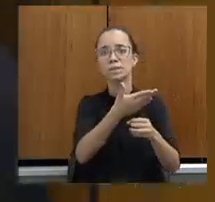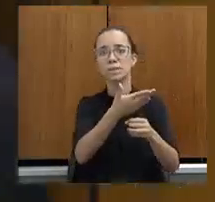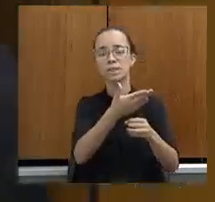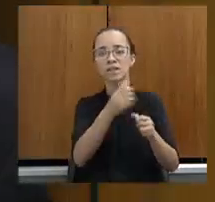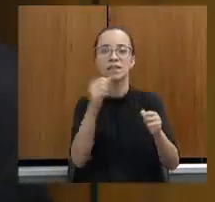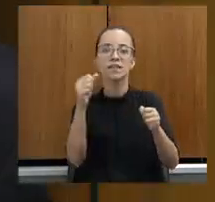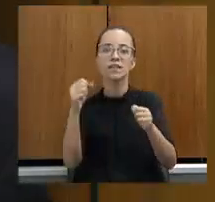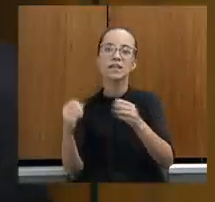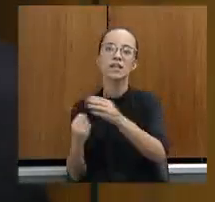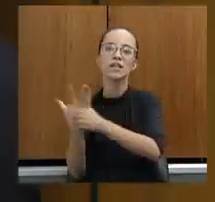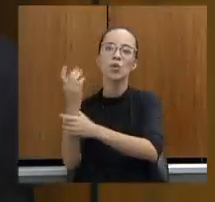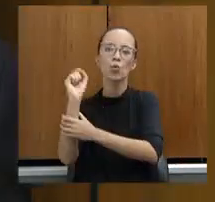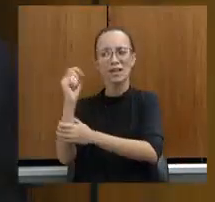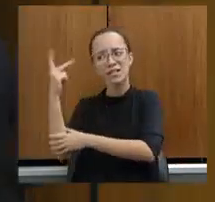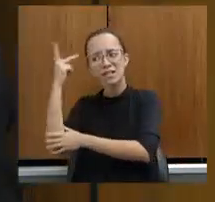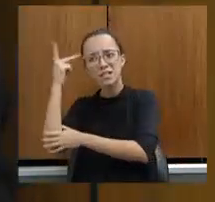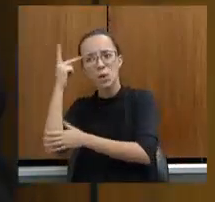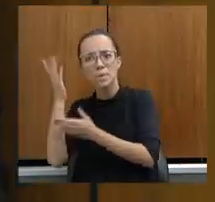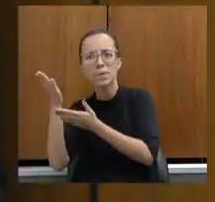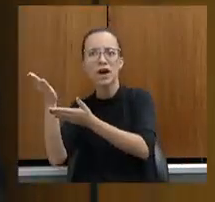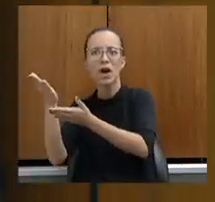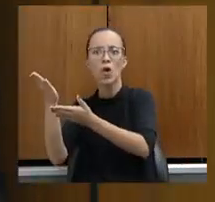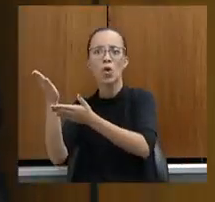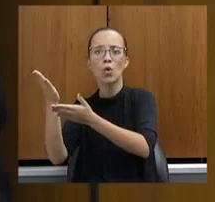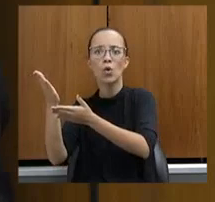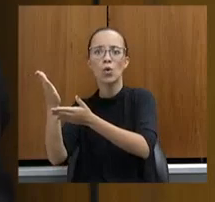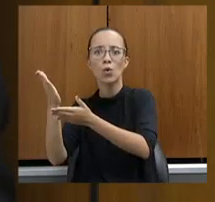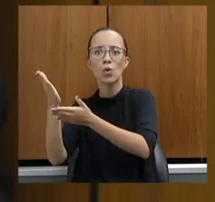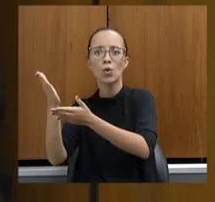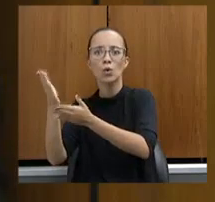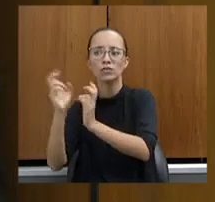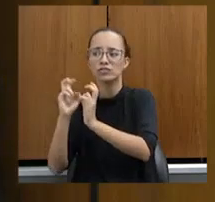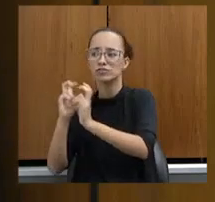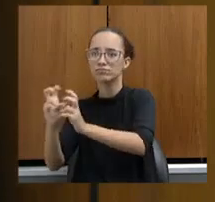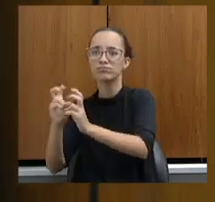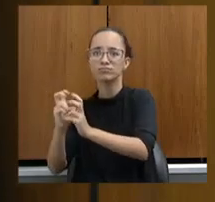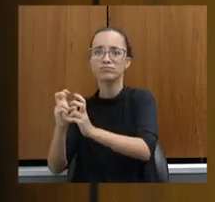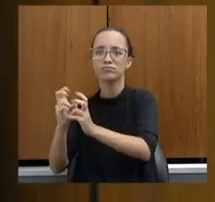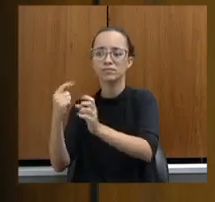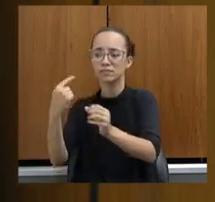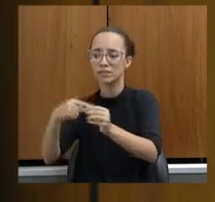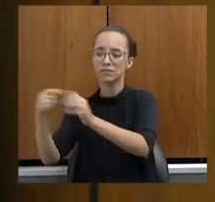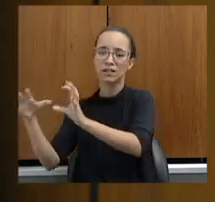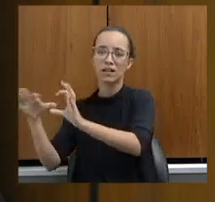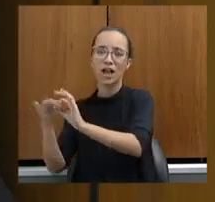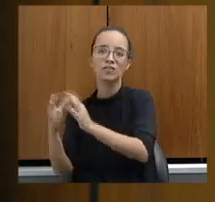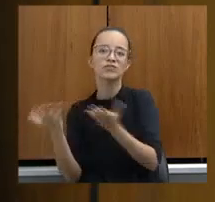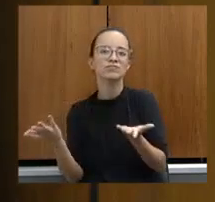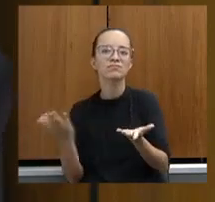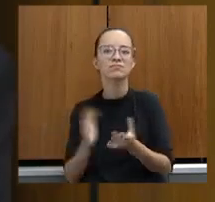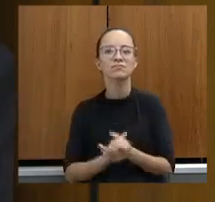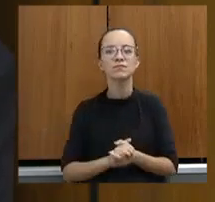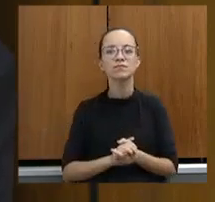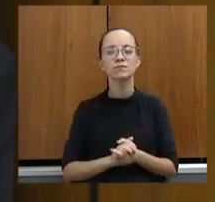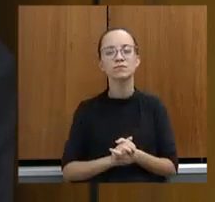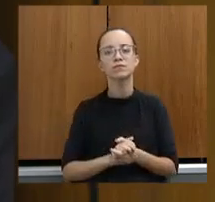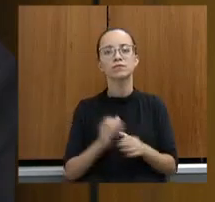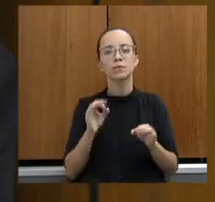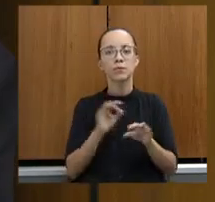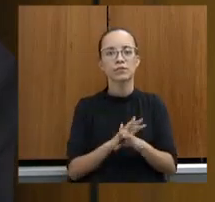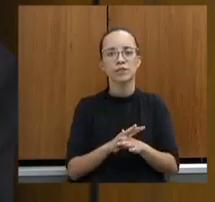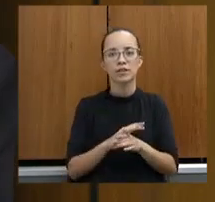ferrovia de São Paulo Santos trem de passageiros intensidades por fim mesmo agora secretário